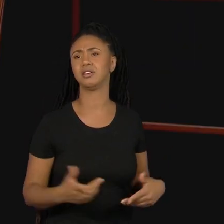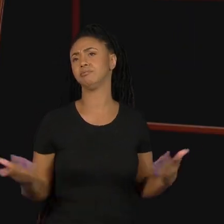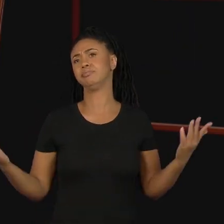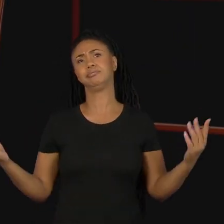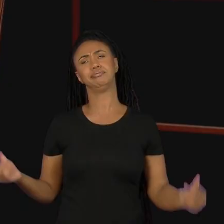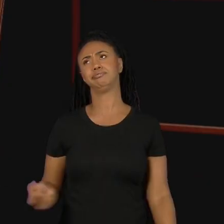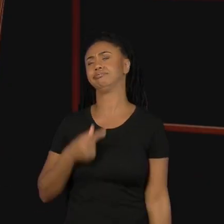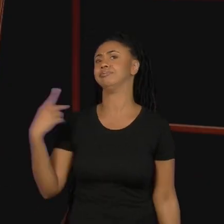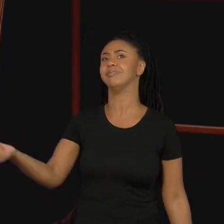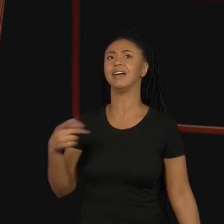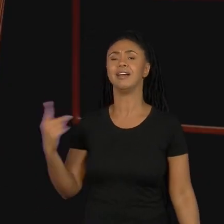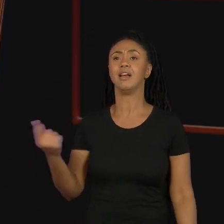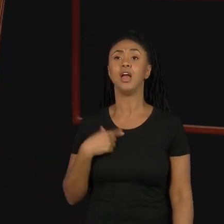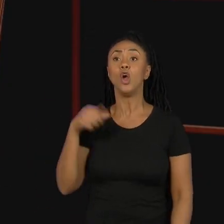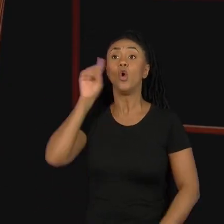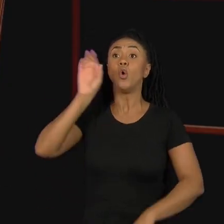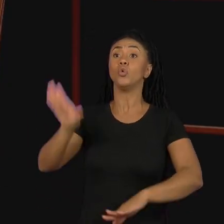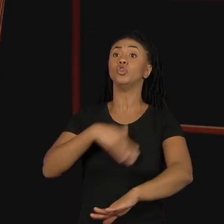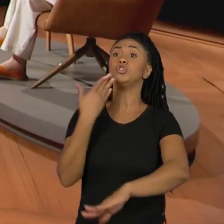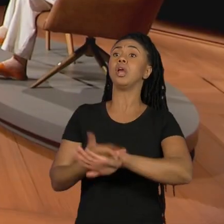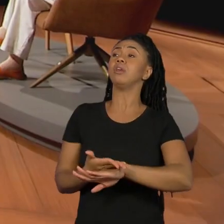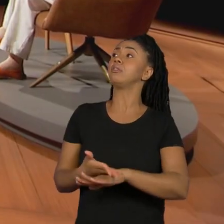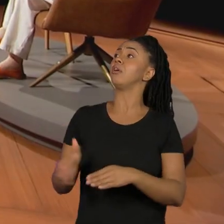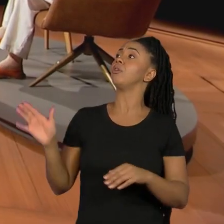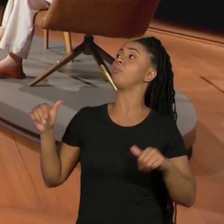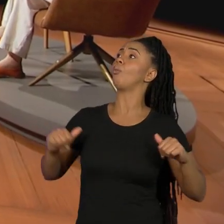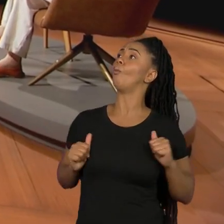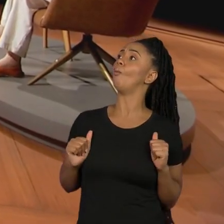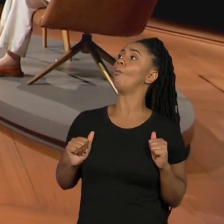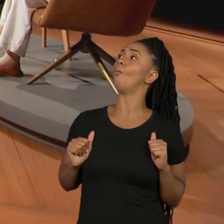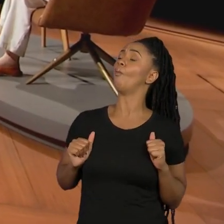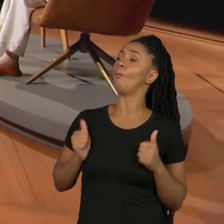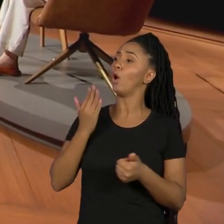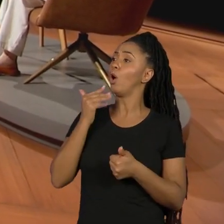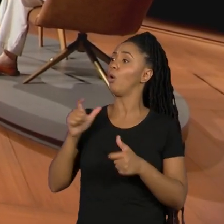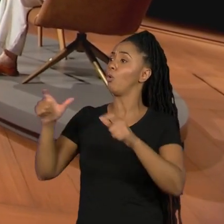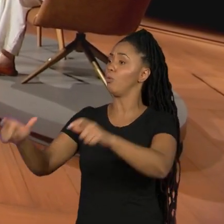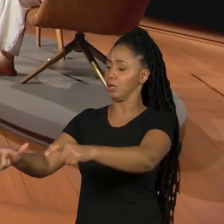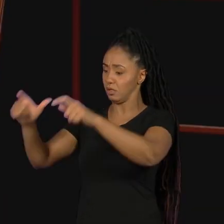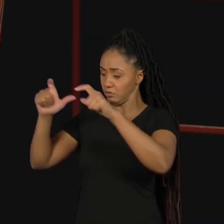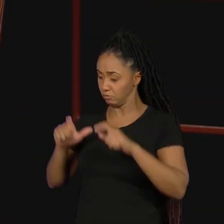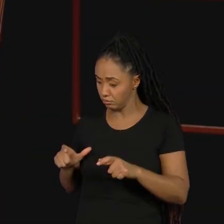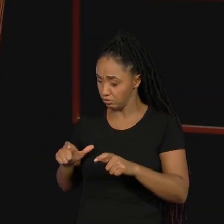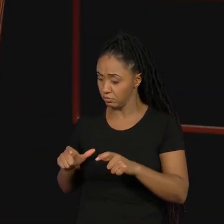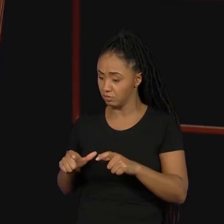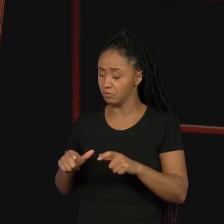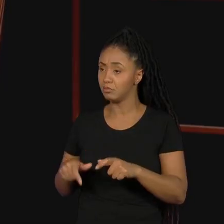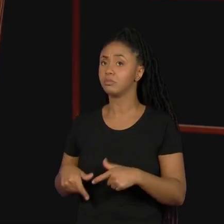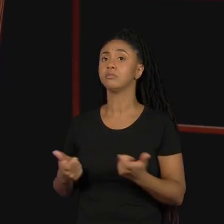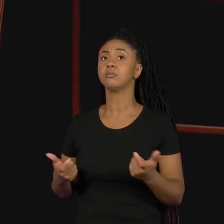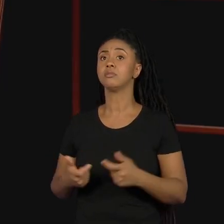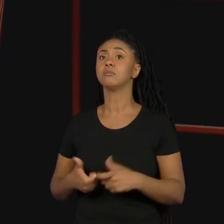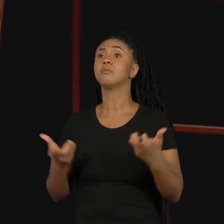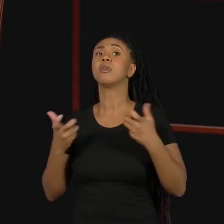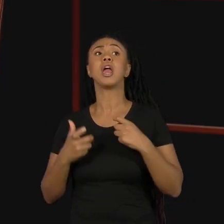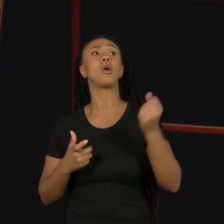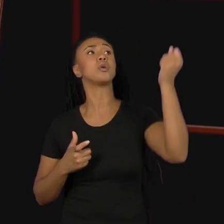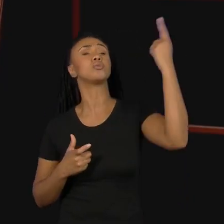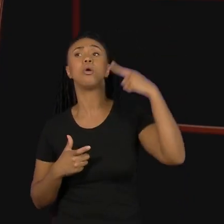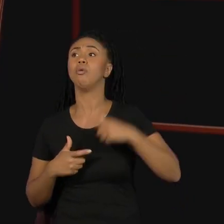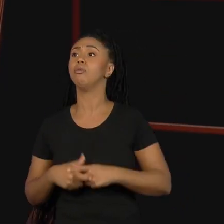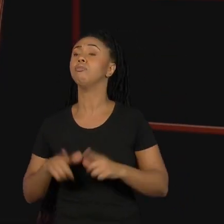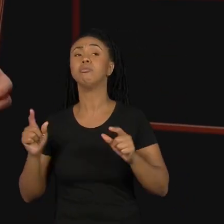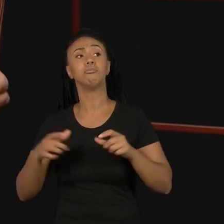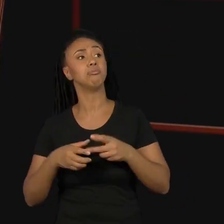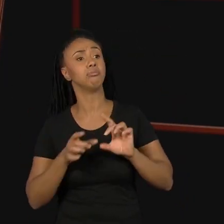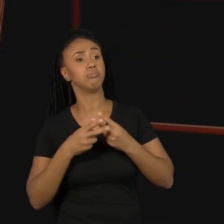tem o dia inteiro para você. Comida na mão. A única preocupação que eu tenho é sair. Para sair, o pessoal que está lá fora está se preocupando.